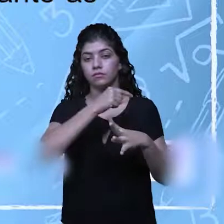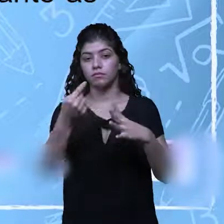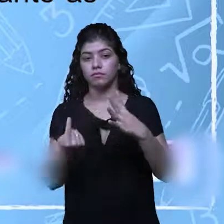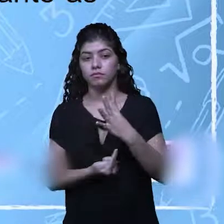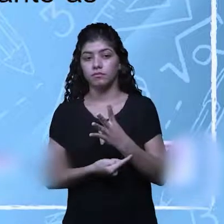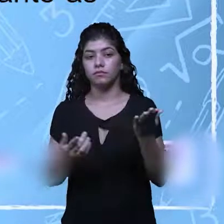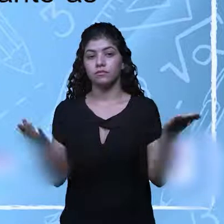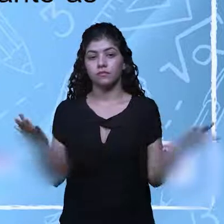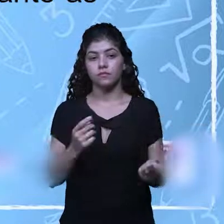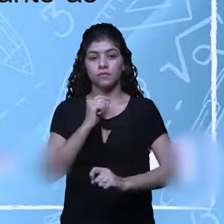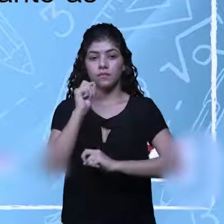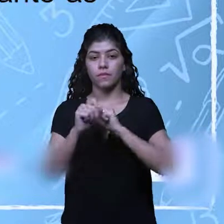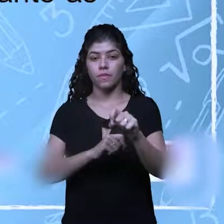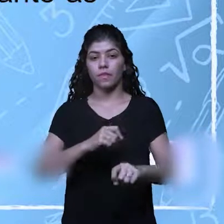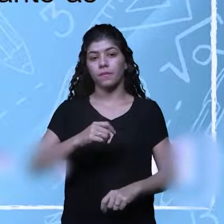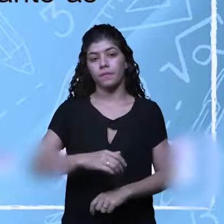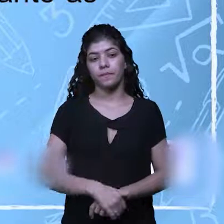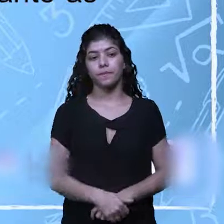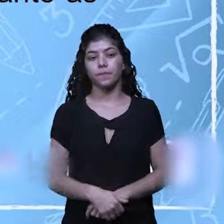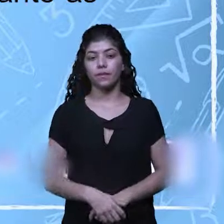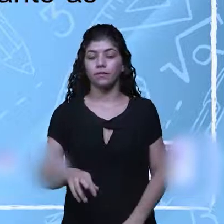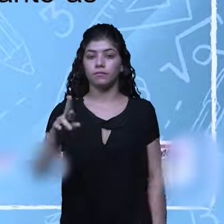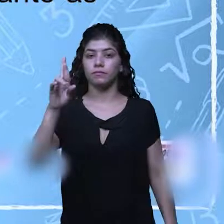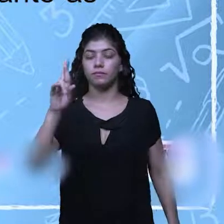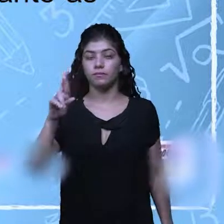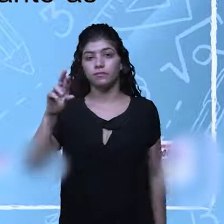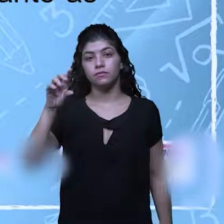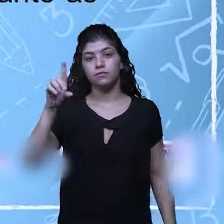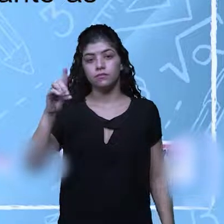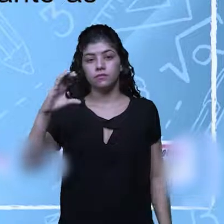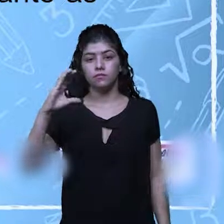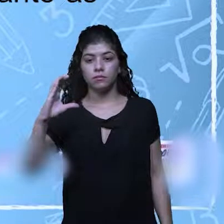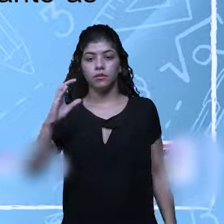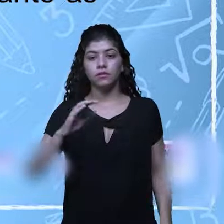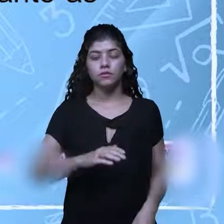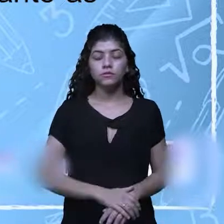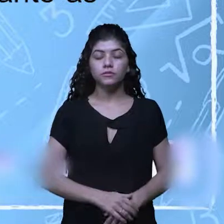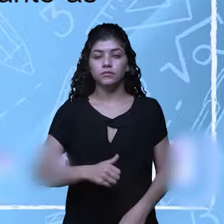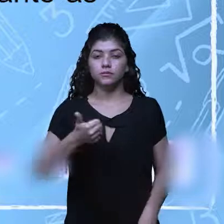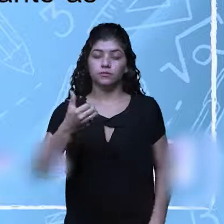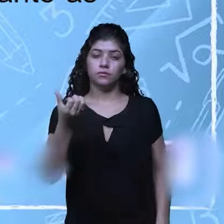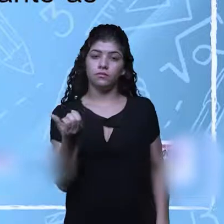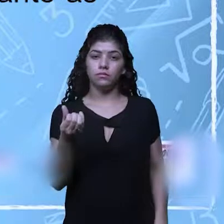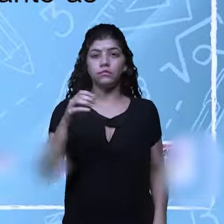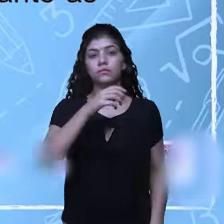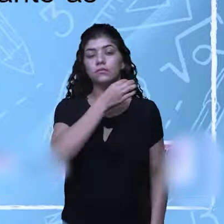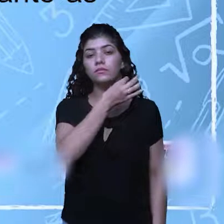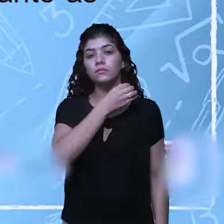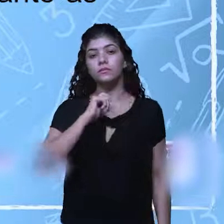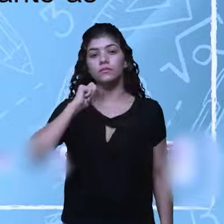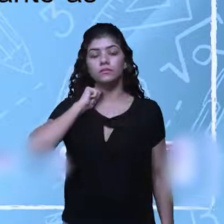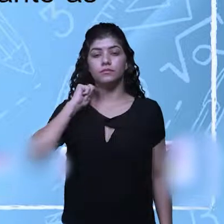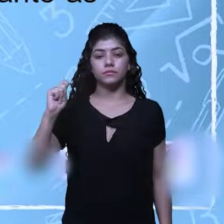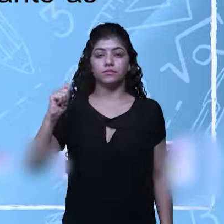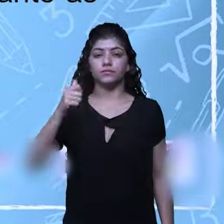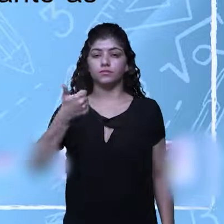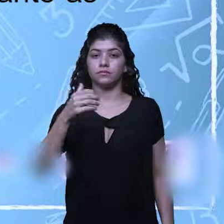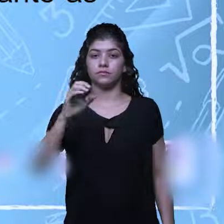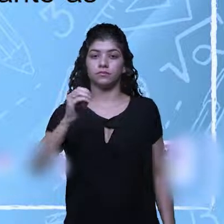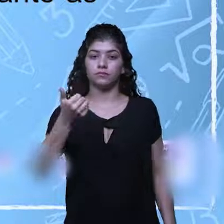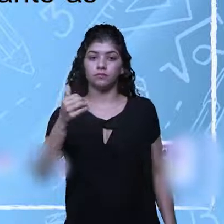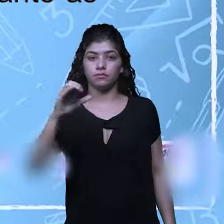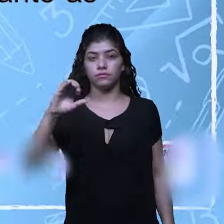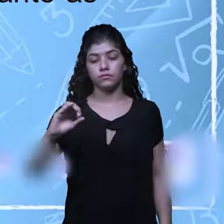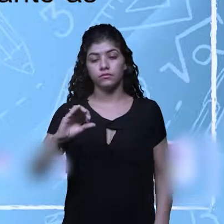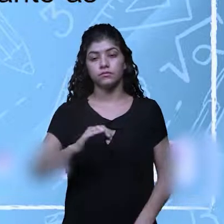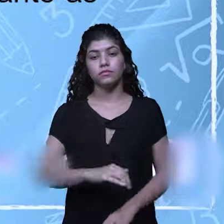Resolução RDC número 17, de 16 de abril de 2010. Artigo 1º. Esta resolução possui